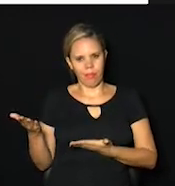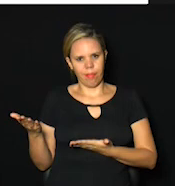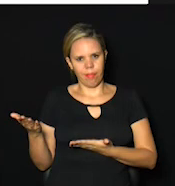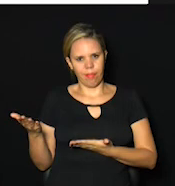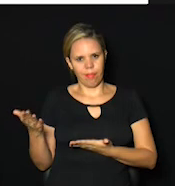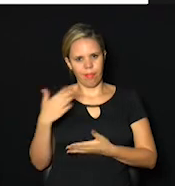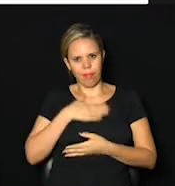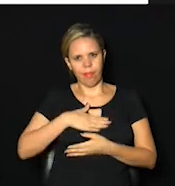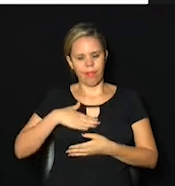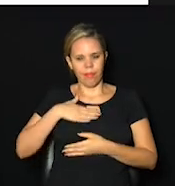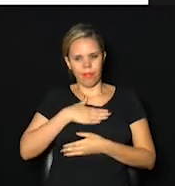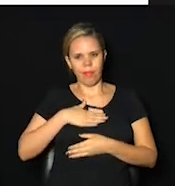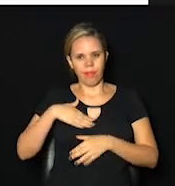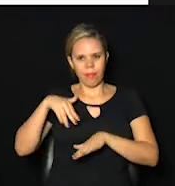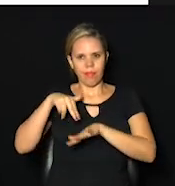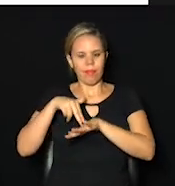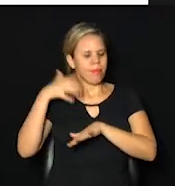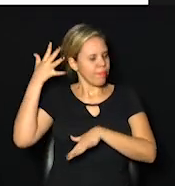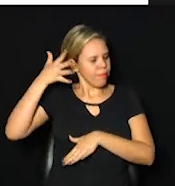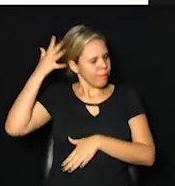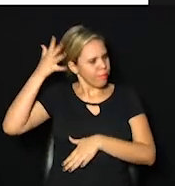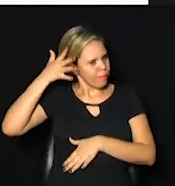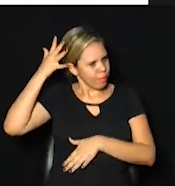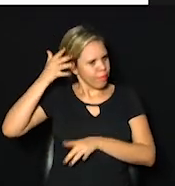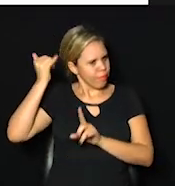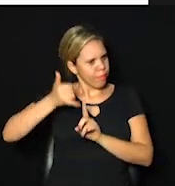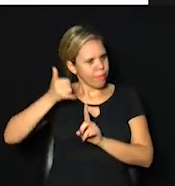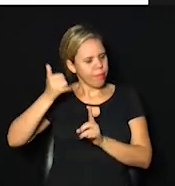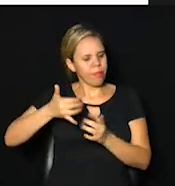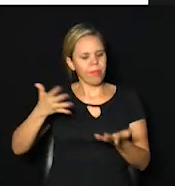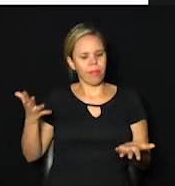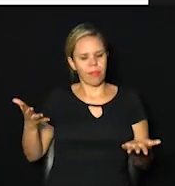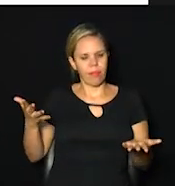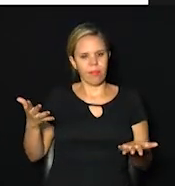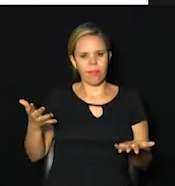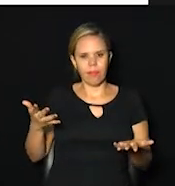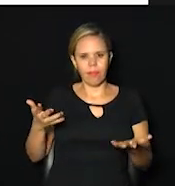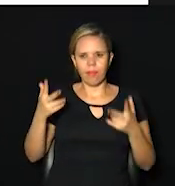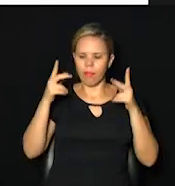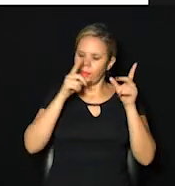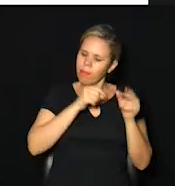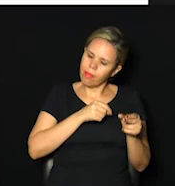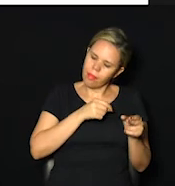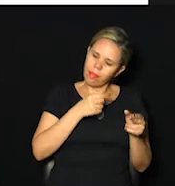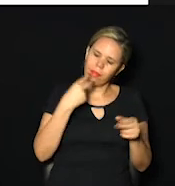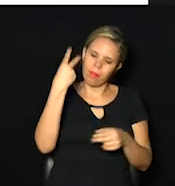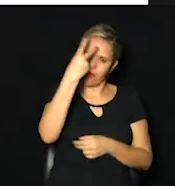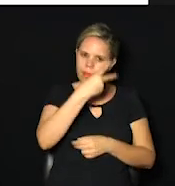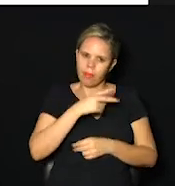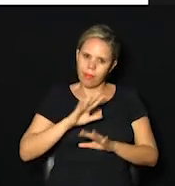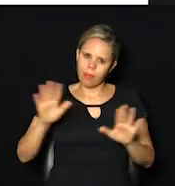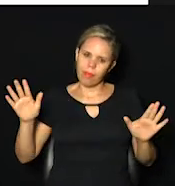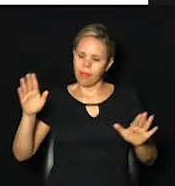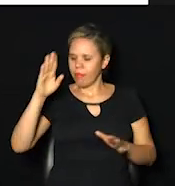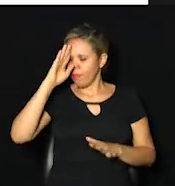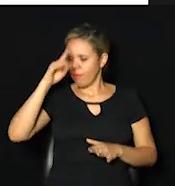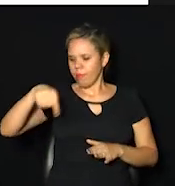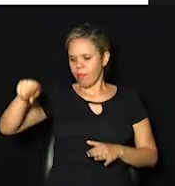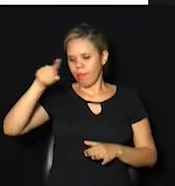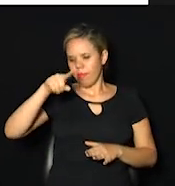um grande prazer estar com vocês. Espero que vocês não tenham dormido durante essas 2 horas e principalmente que vocês